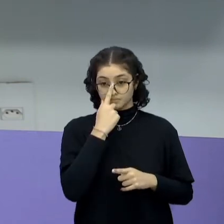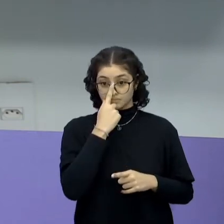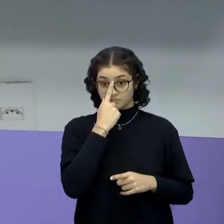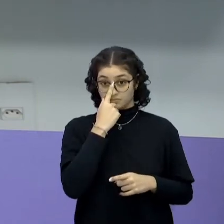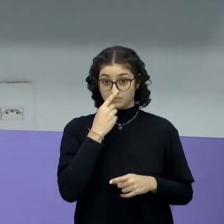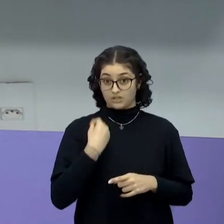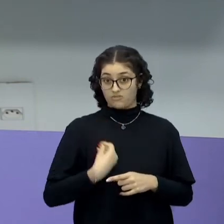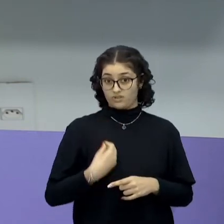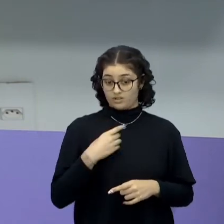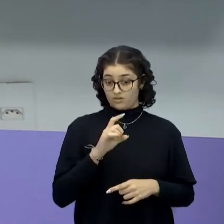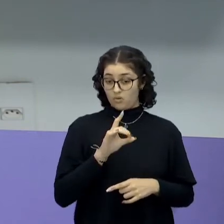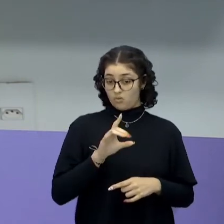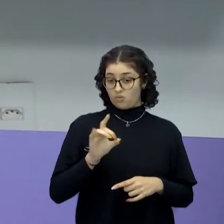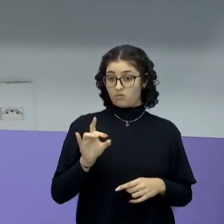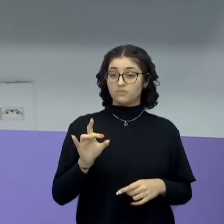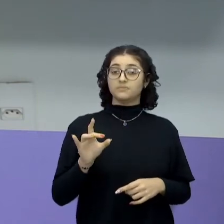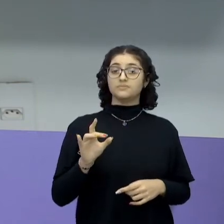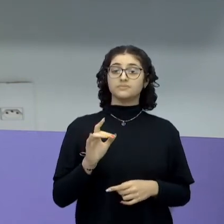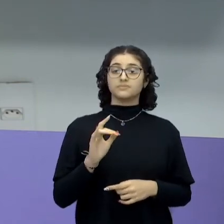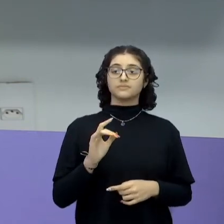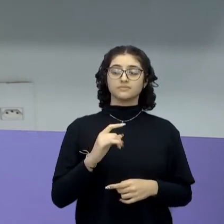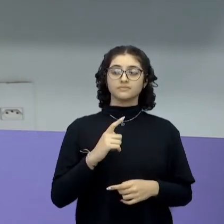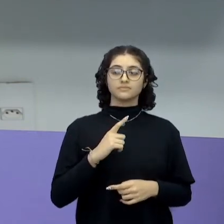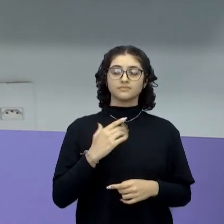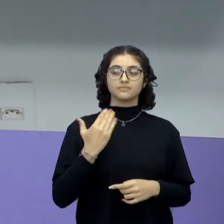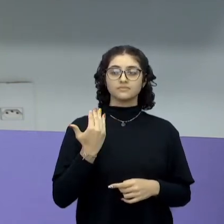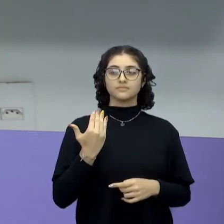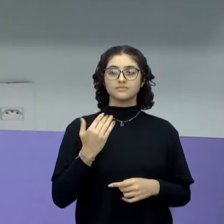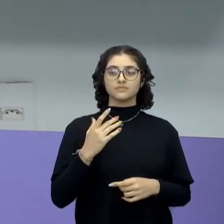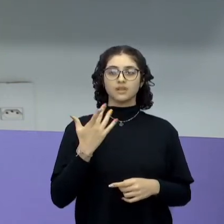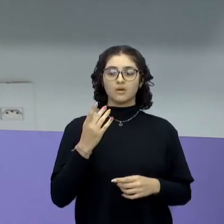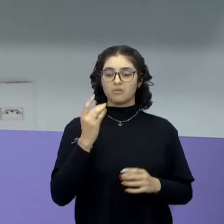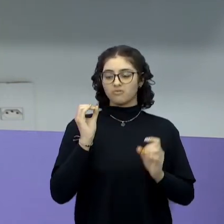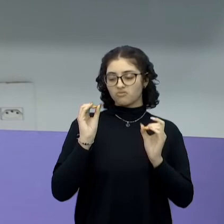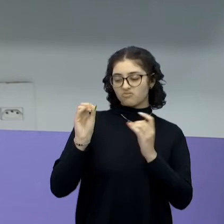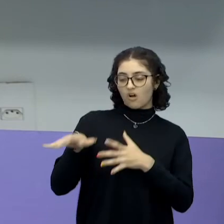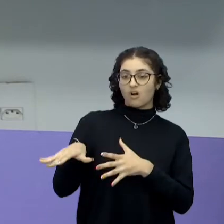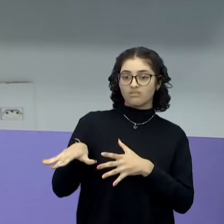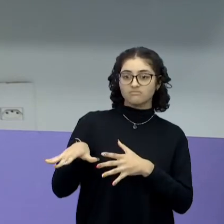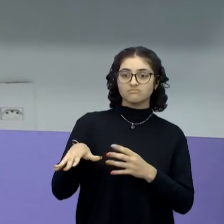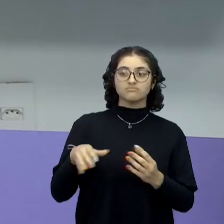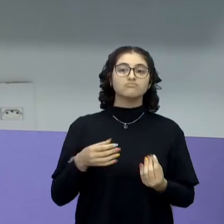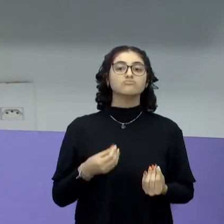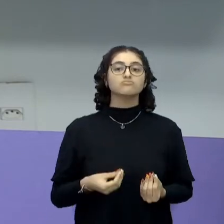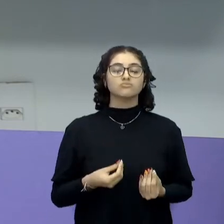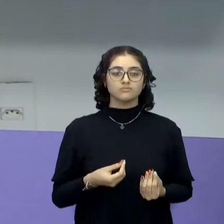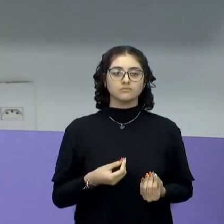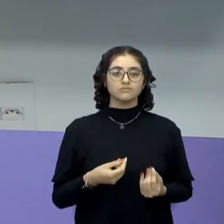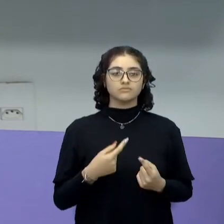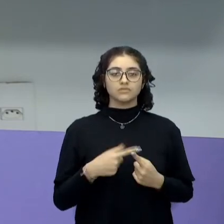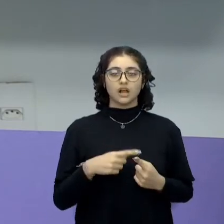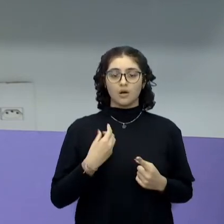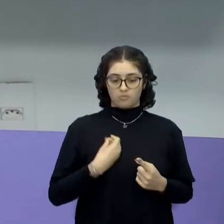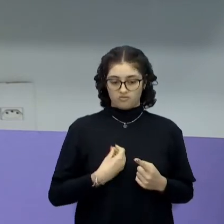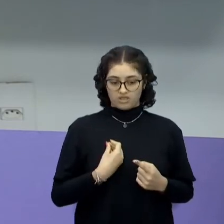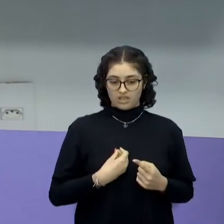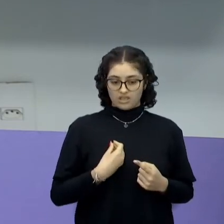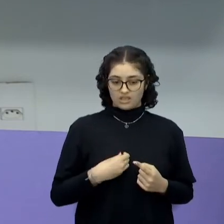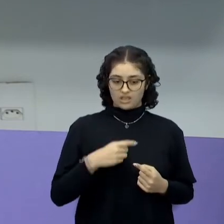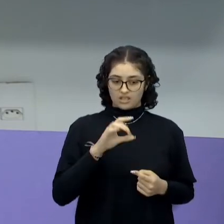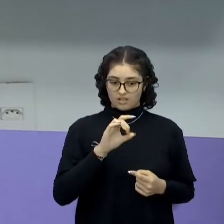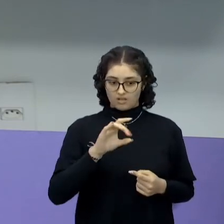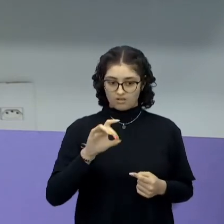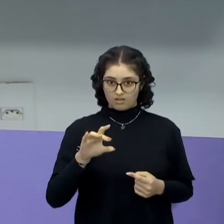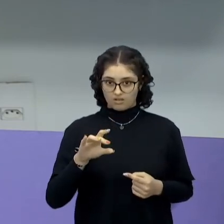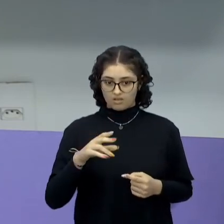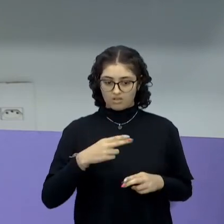algumas vidas são entendidas como vidas descartáveis? Por que é que algumas vidas são entendidas como